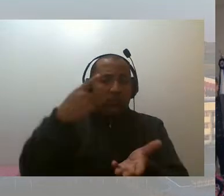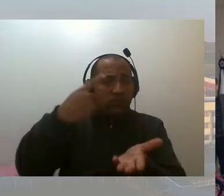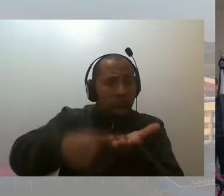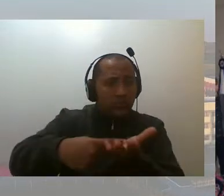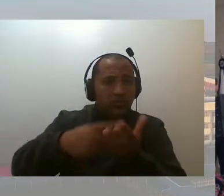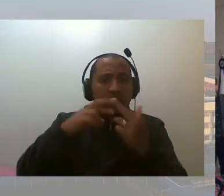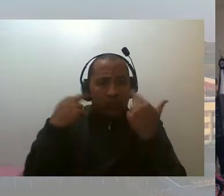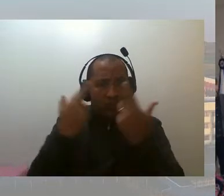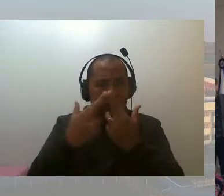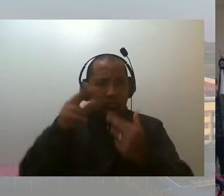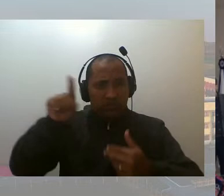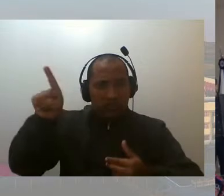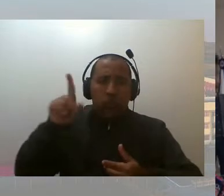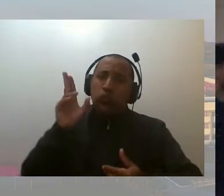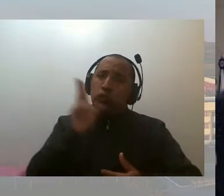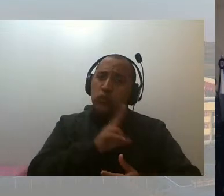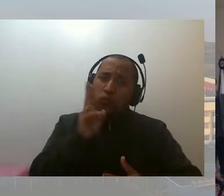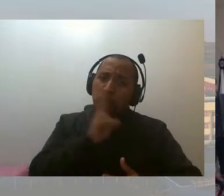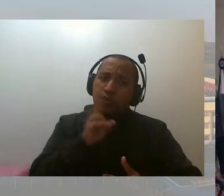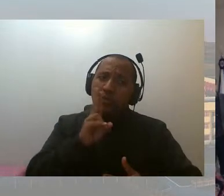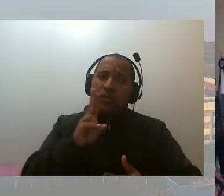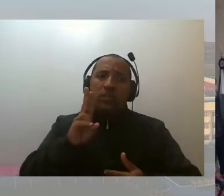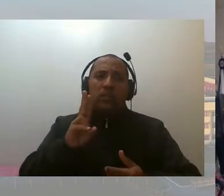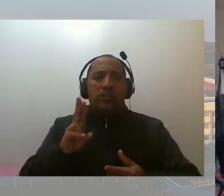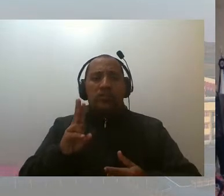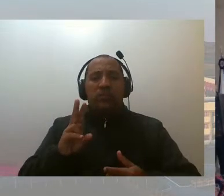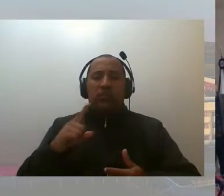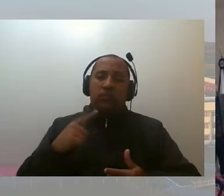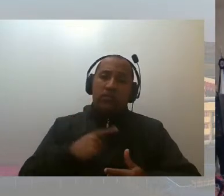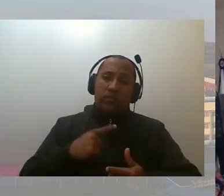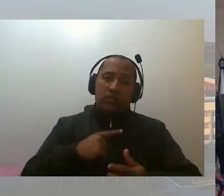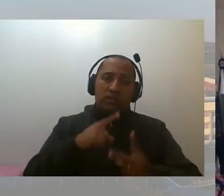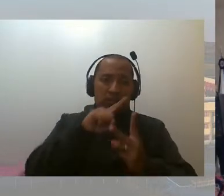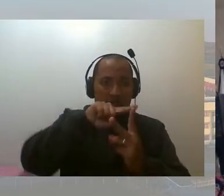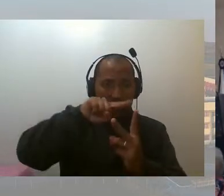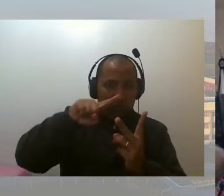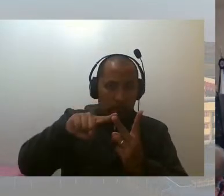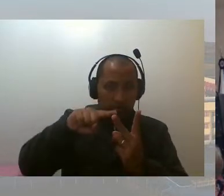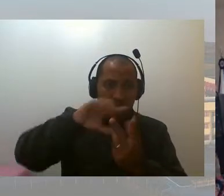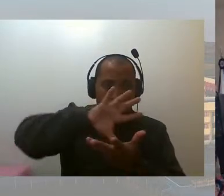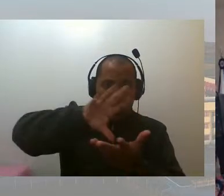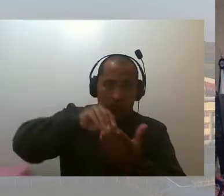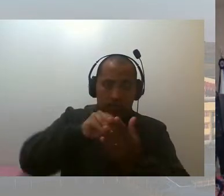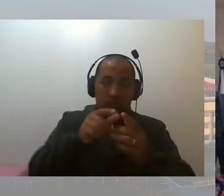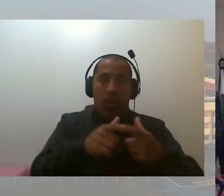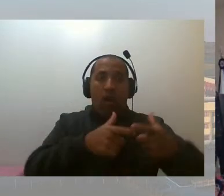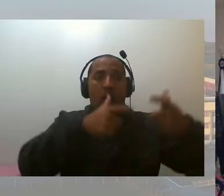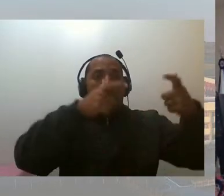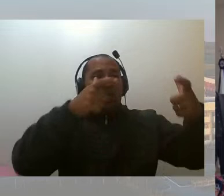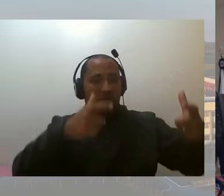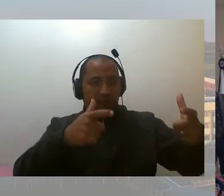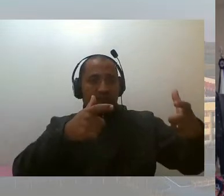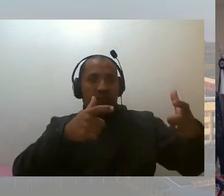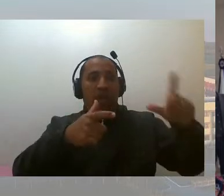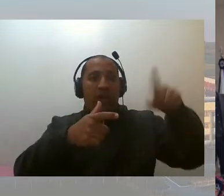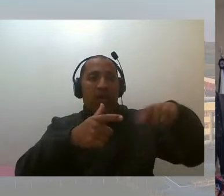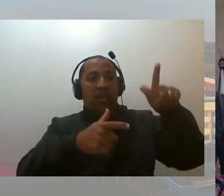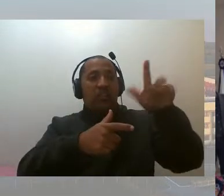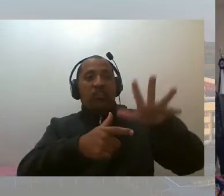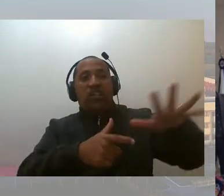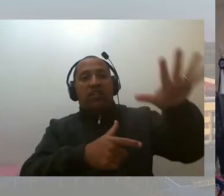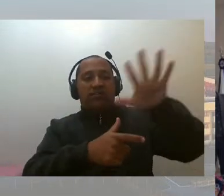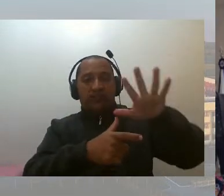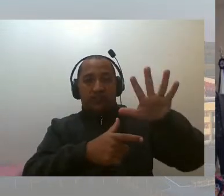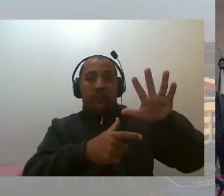lá urgente para montar. Nós precisamos montar duas grandes comissões, tá? A comissão geral do CIEP,